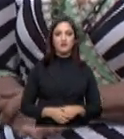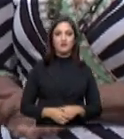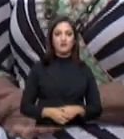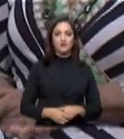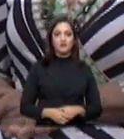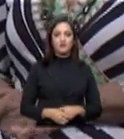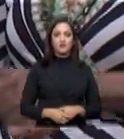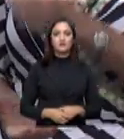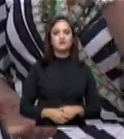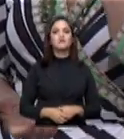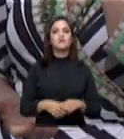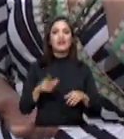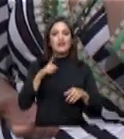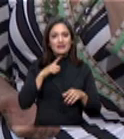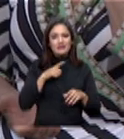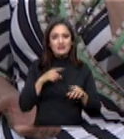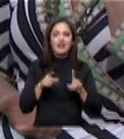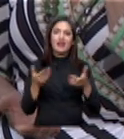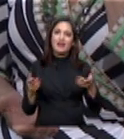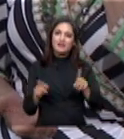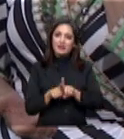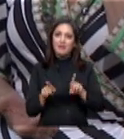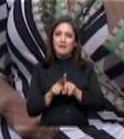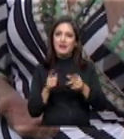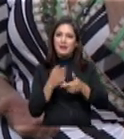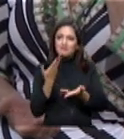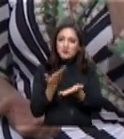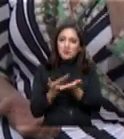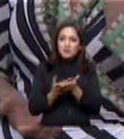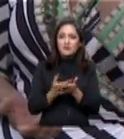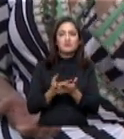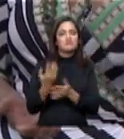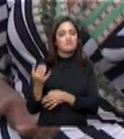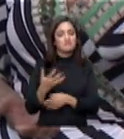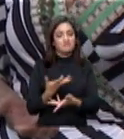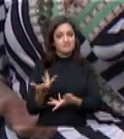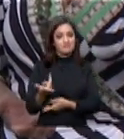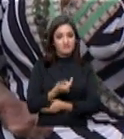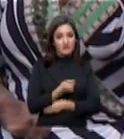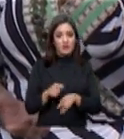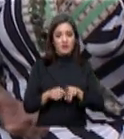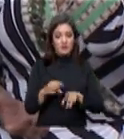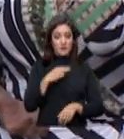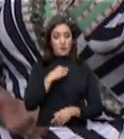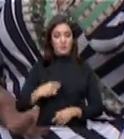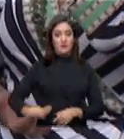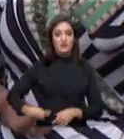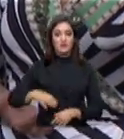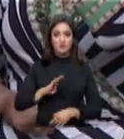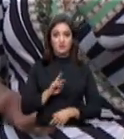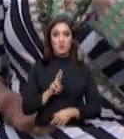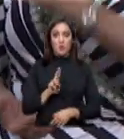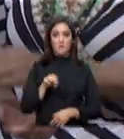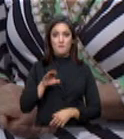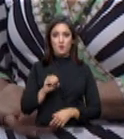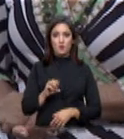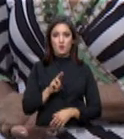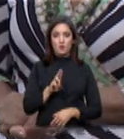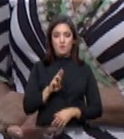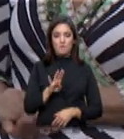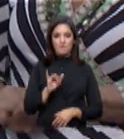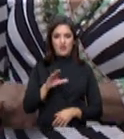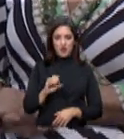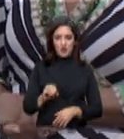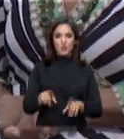de estudos tão profundos, ministro Bruno Bianco Leal, advogado-geral da União, doutor Felipe Santa Cruz,